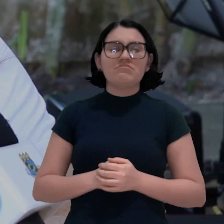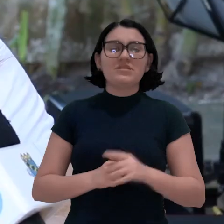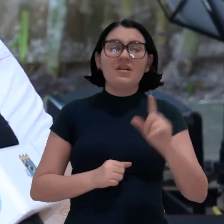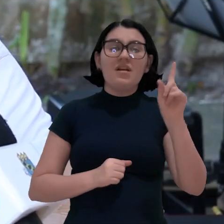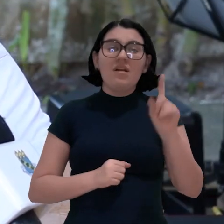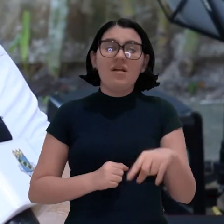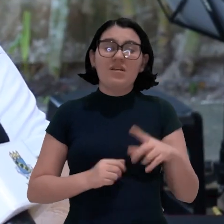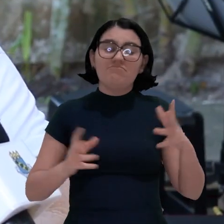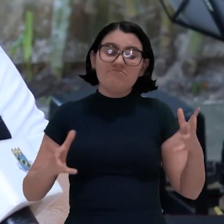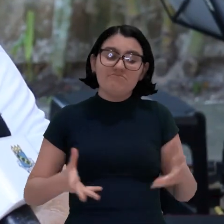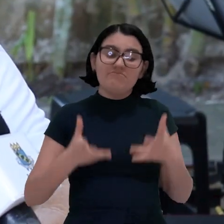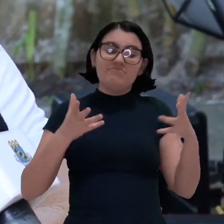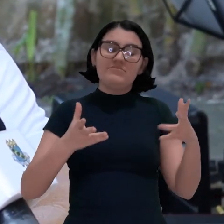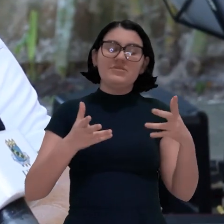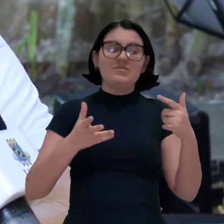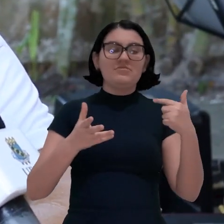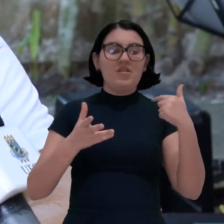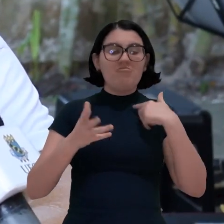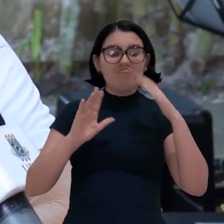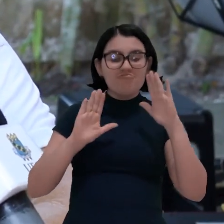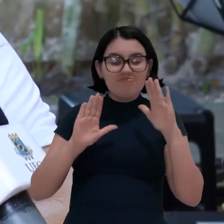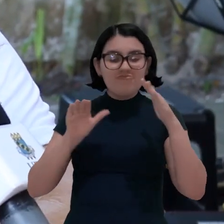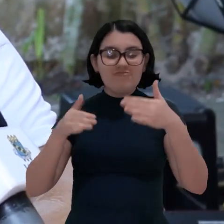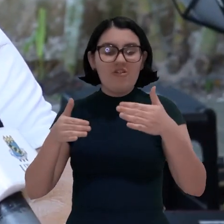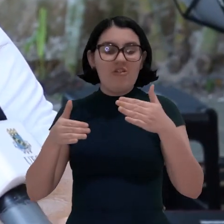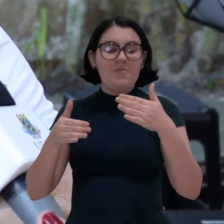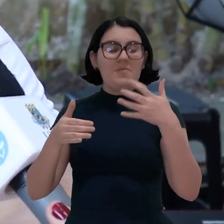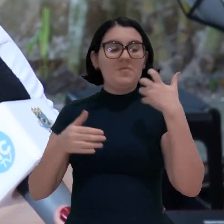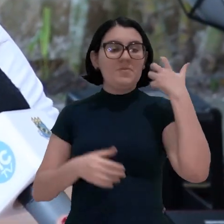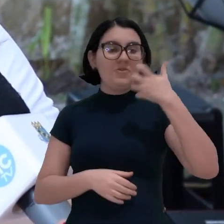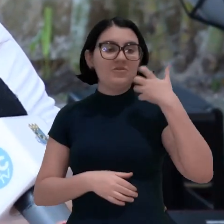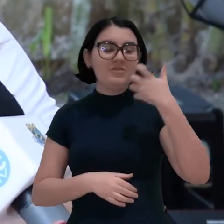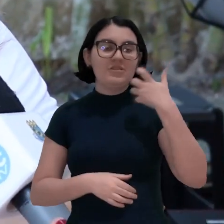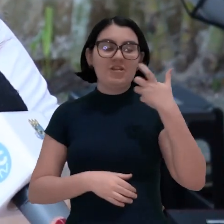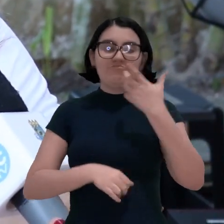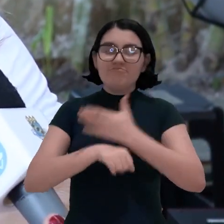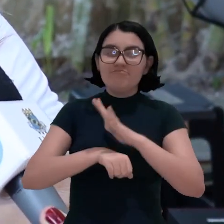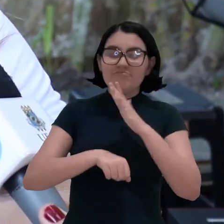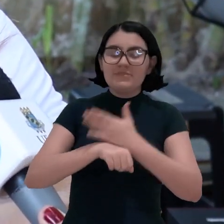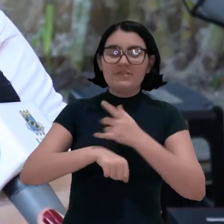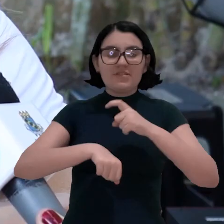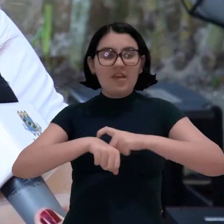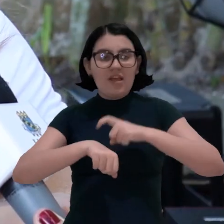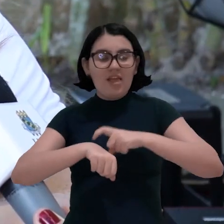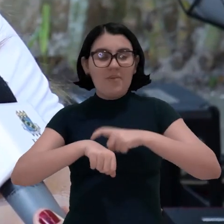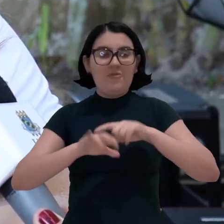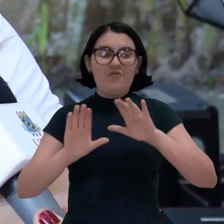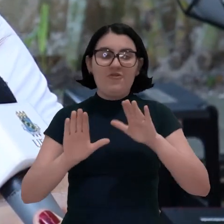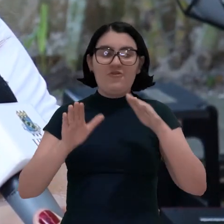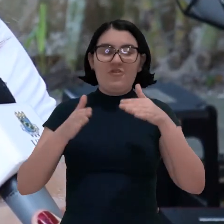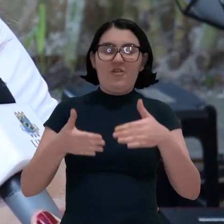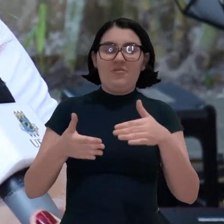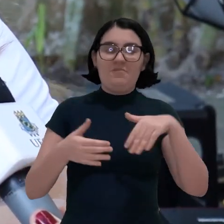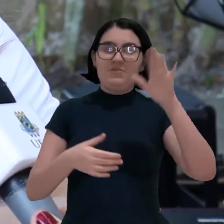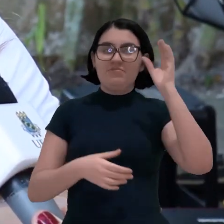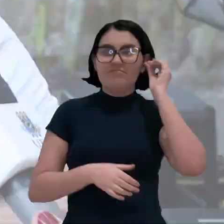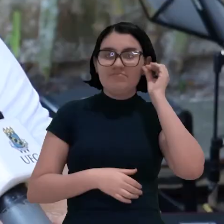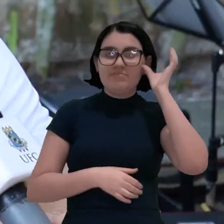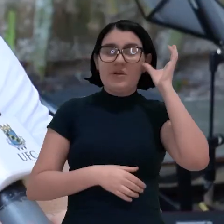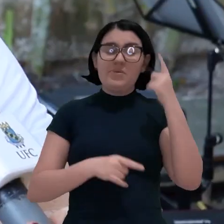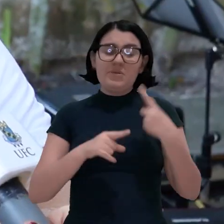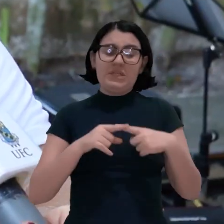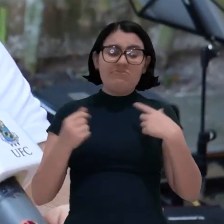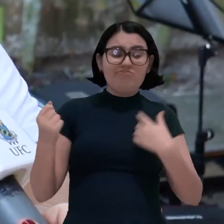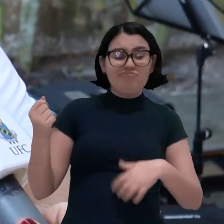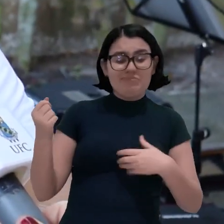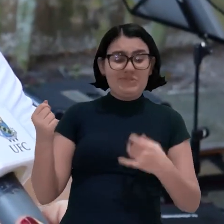É um incentivo que a gente tem, né, de se dedicar à música, se dedicar o nosso tempo para uma coisa assim de mais conhecimento.